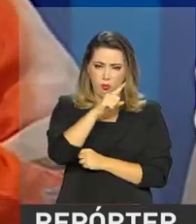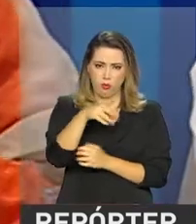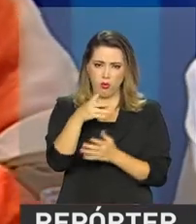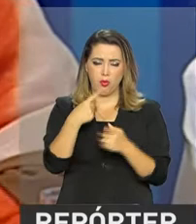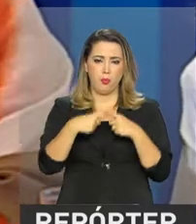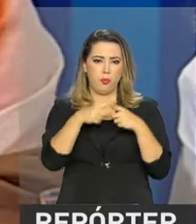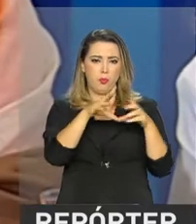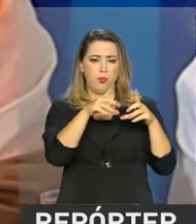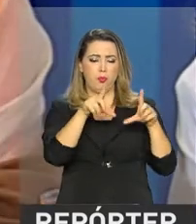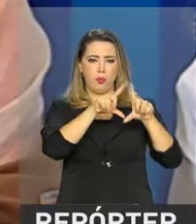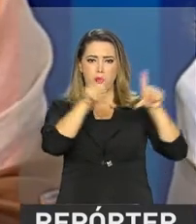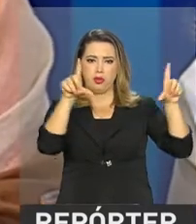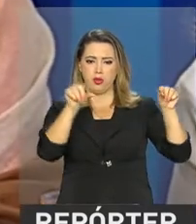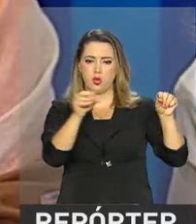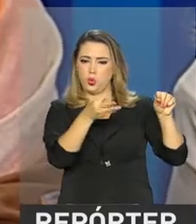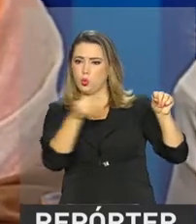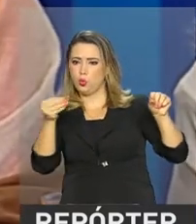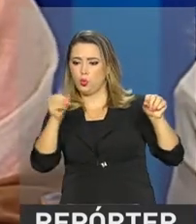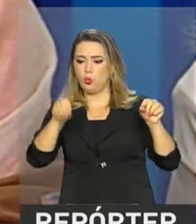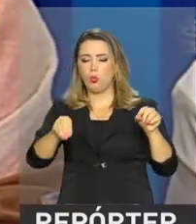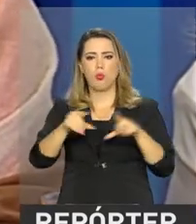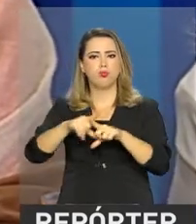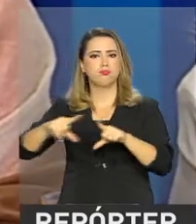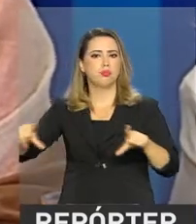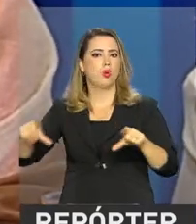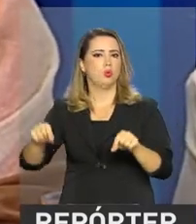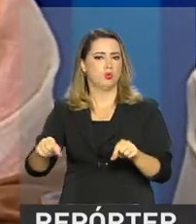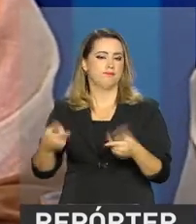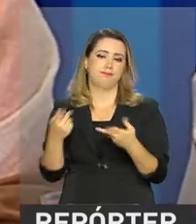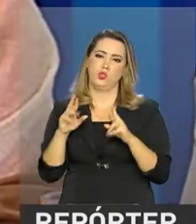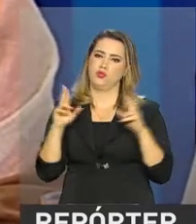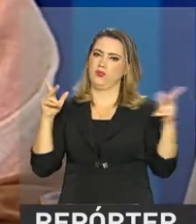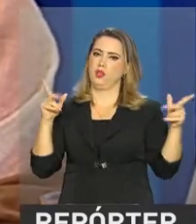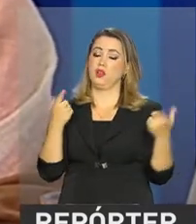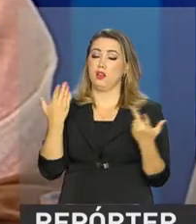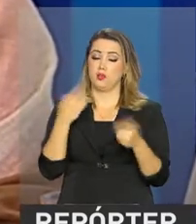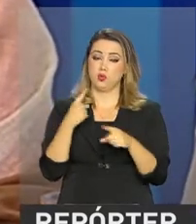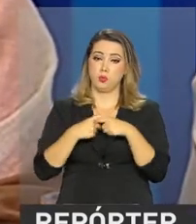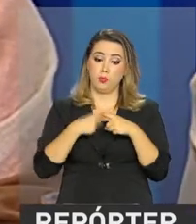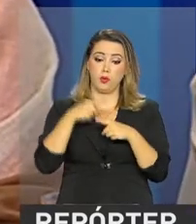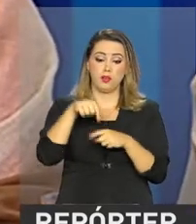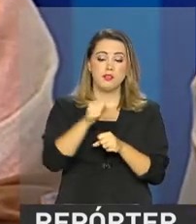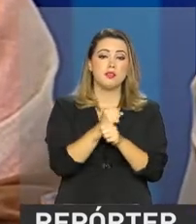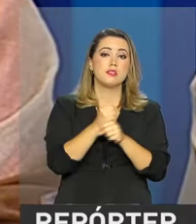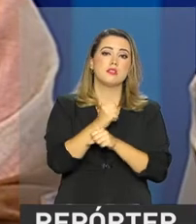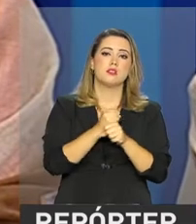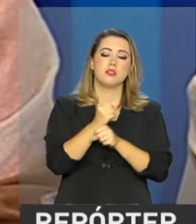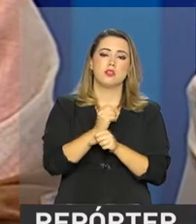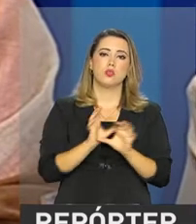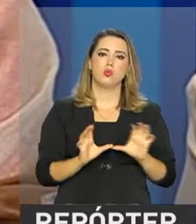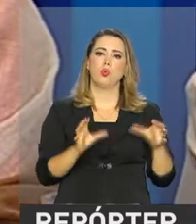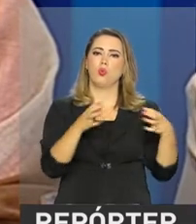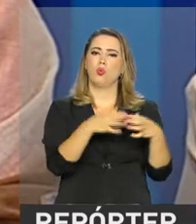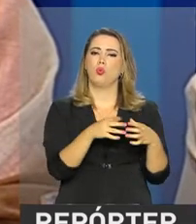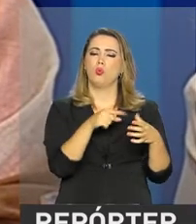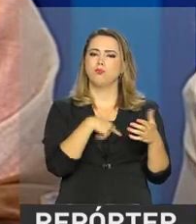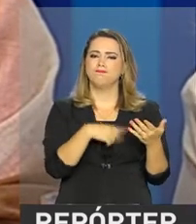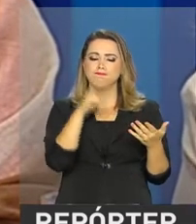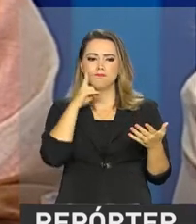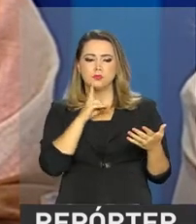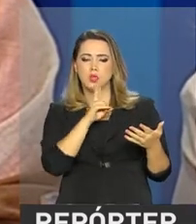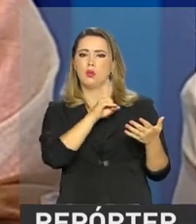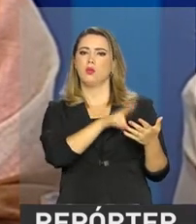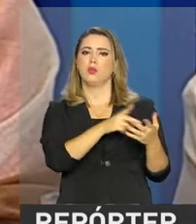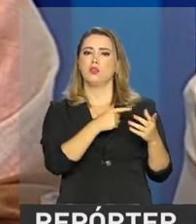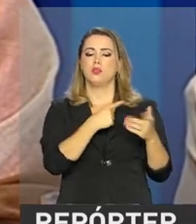uma diferença, porque a prova do ano passado não era identificada, e esse ano a reconsideração, a comissão de demanda analisou